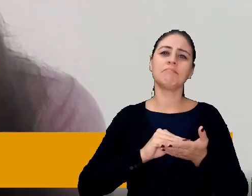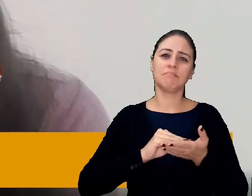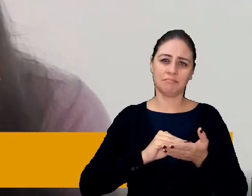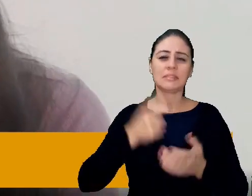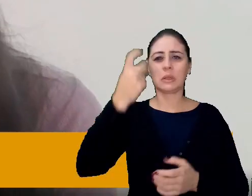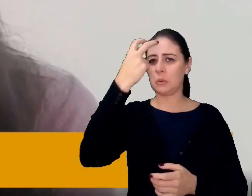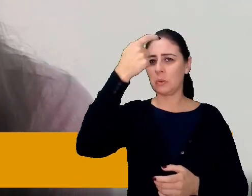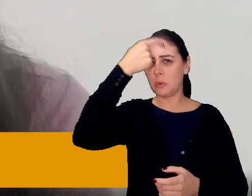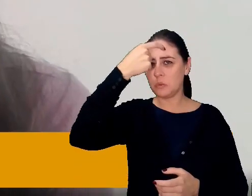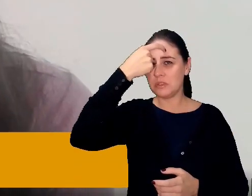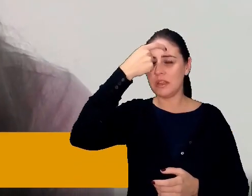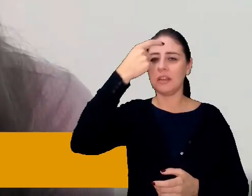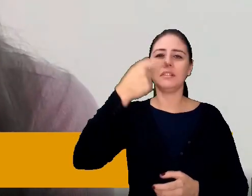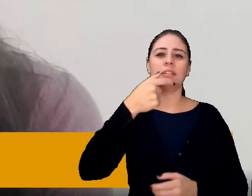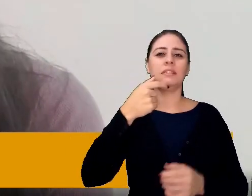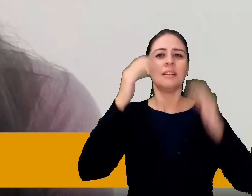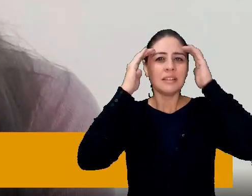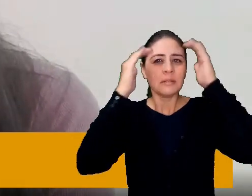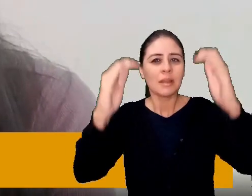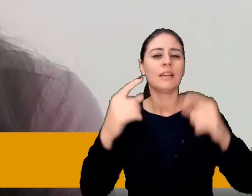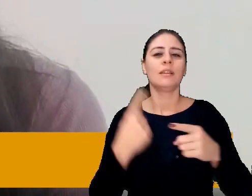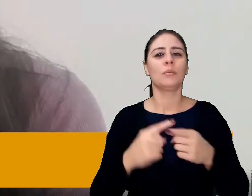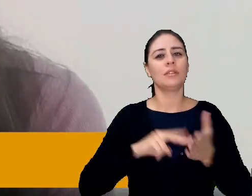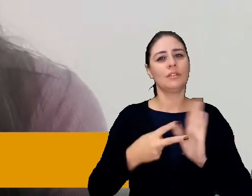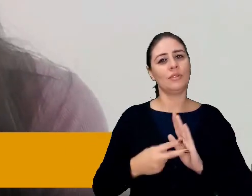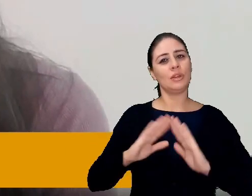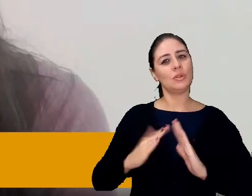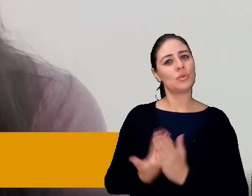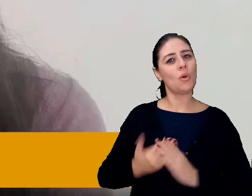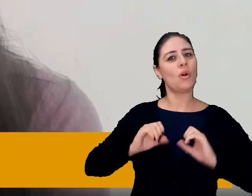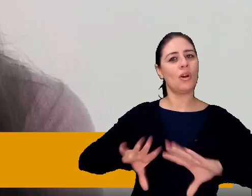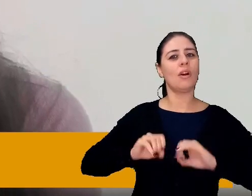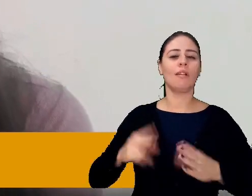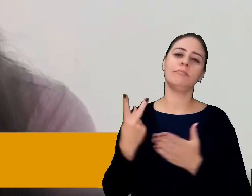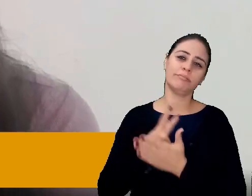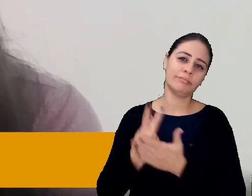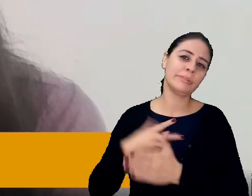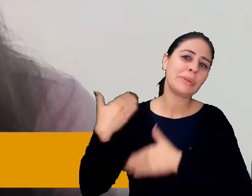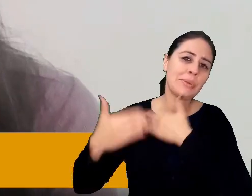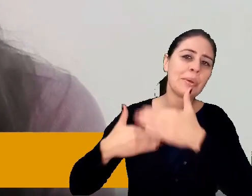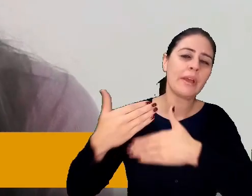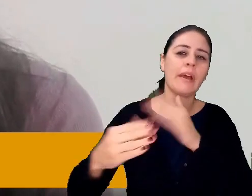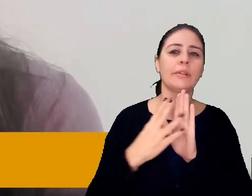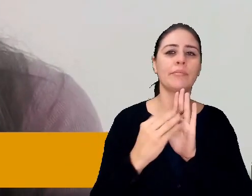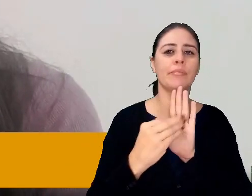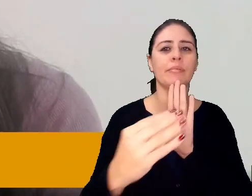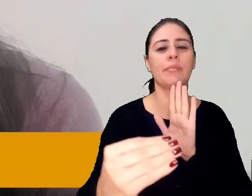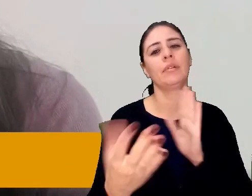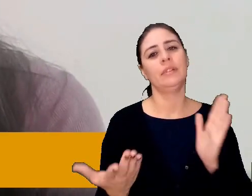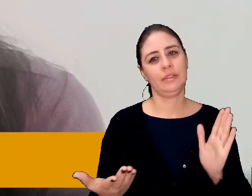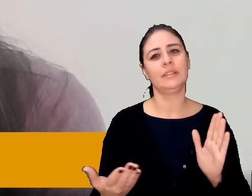estrutural, foi porque algum dia foram crianças que foi passado isso na escola e que isso não é muito tratado na escola,